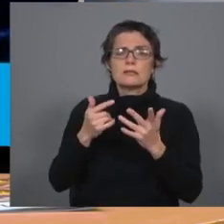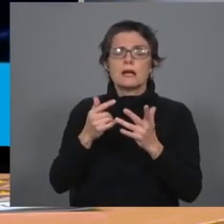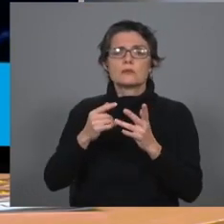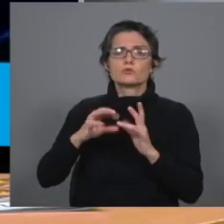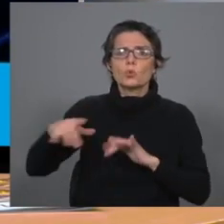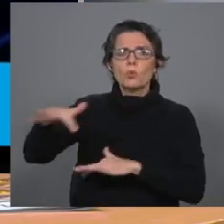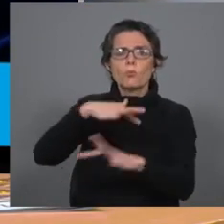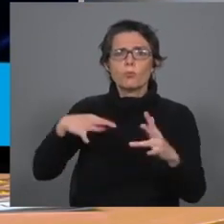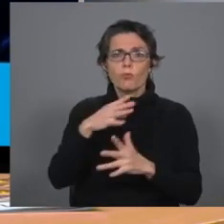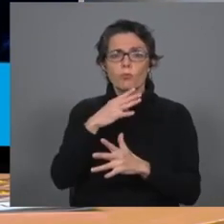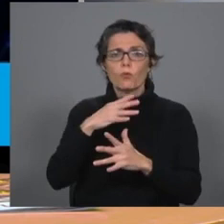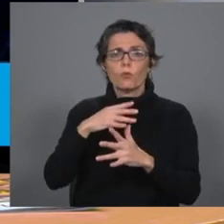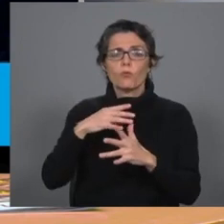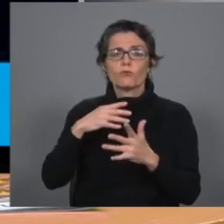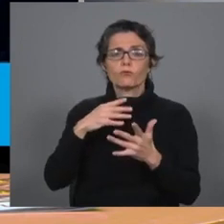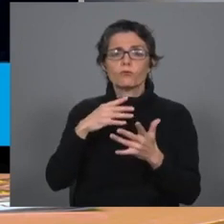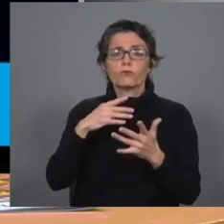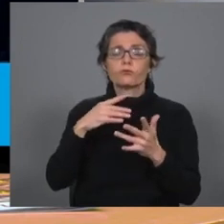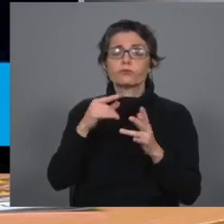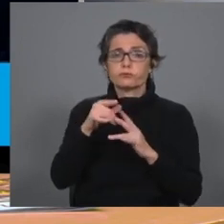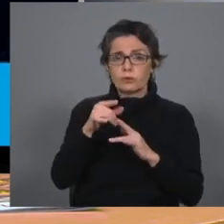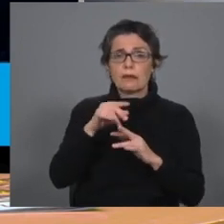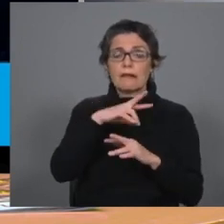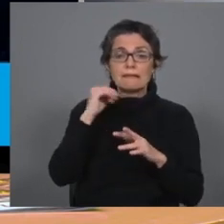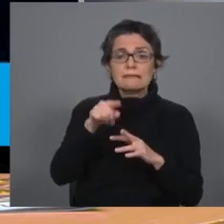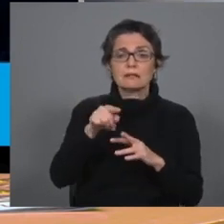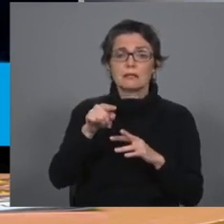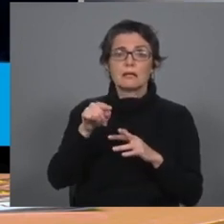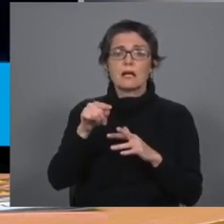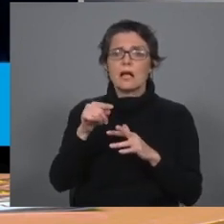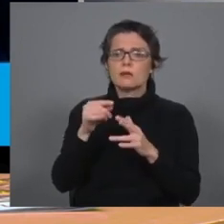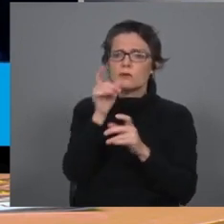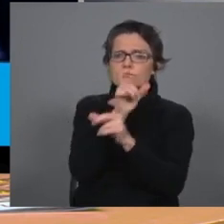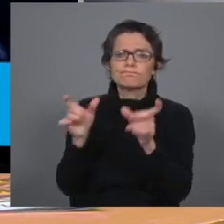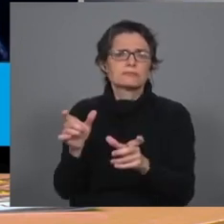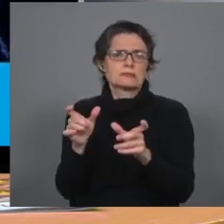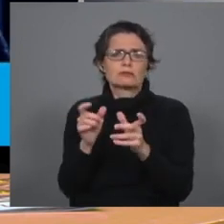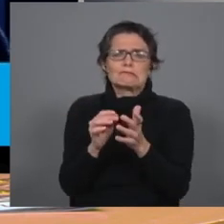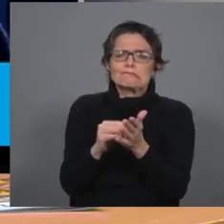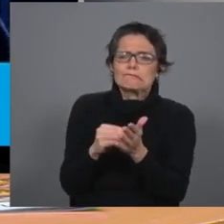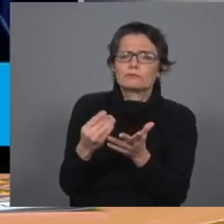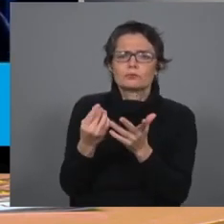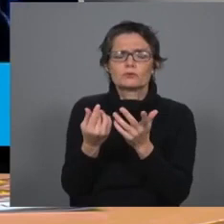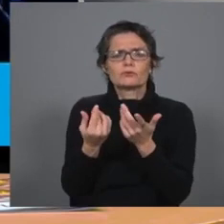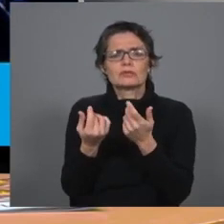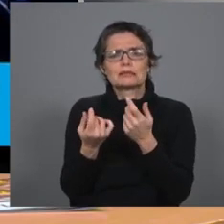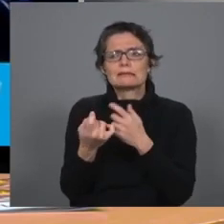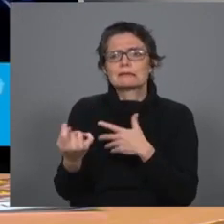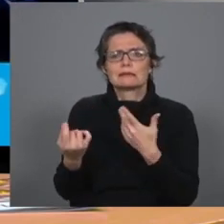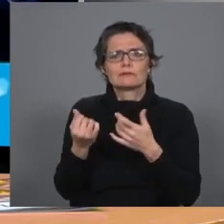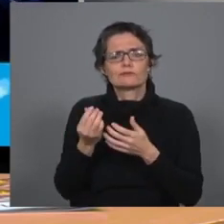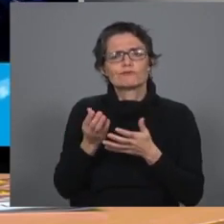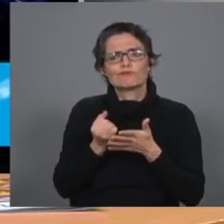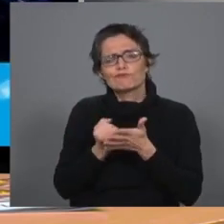eram considerados os mais pobres, os mais necessitados de apoio, e a Igreja esteve sempre ao seu lado. E ao longo da